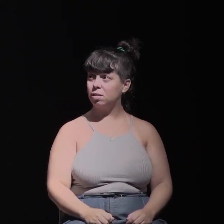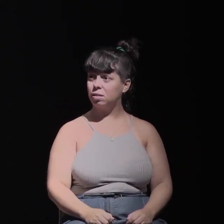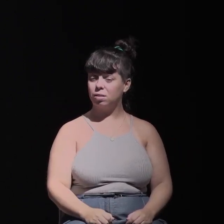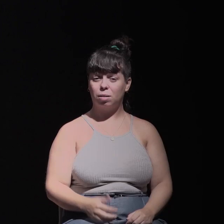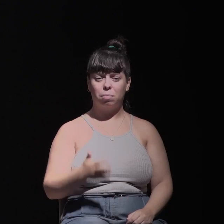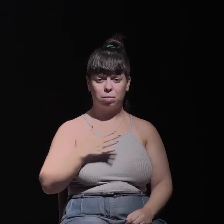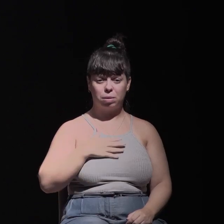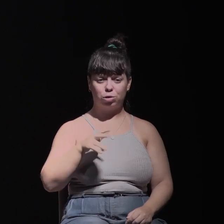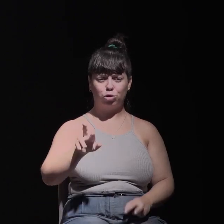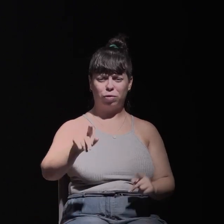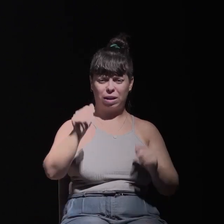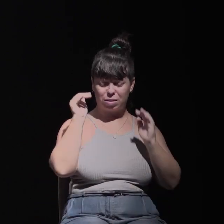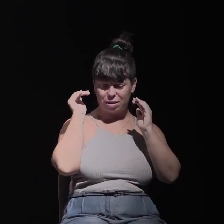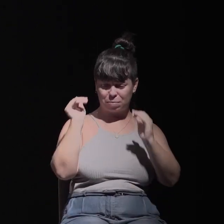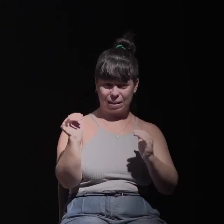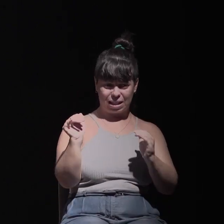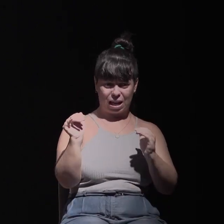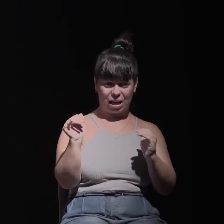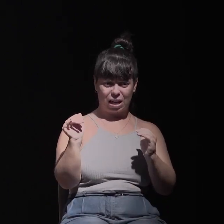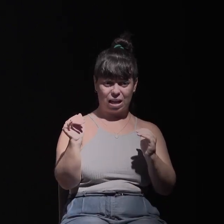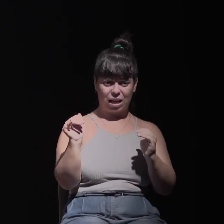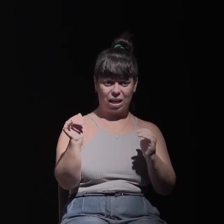respeitar diferenças, tolerar